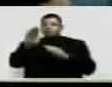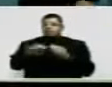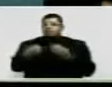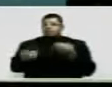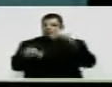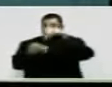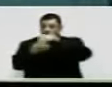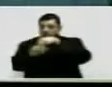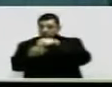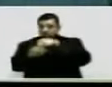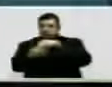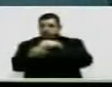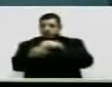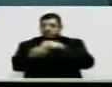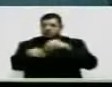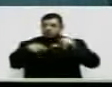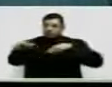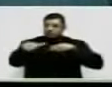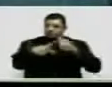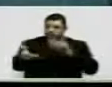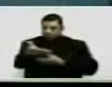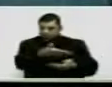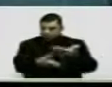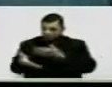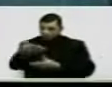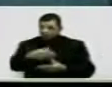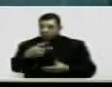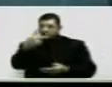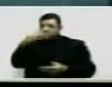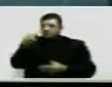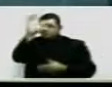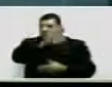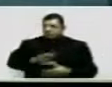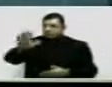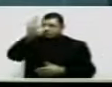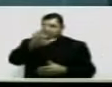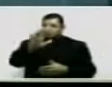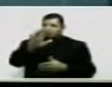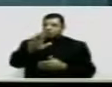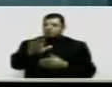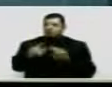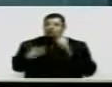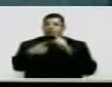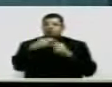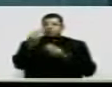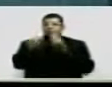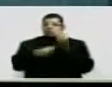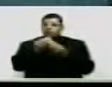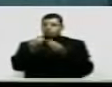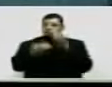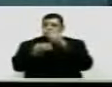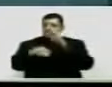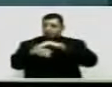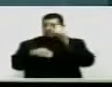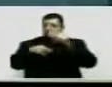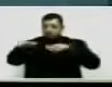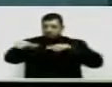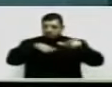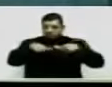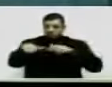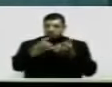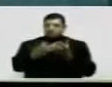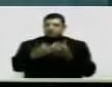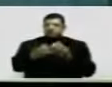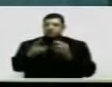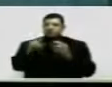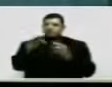apenas incluiu as ações relacionadas à Política Nacional de Resíduos Sólidos como uma das ações em